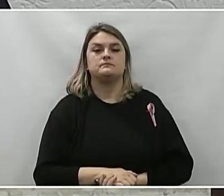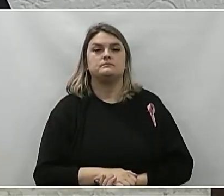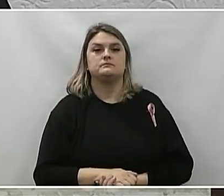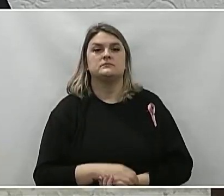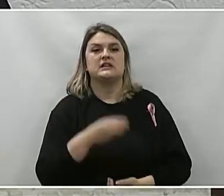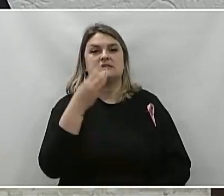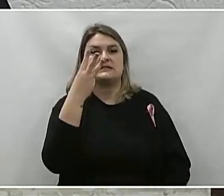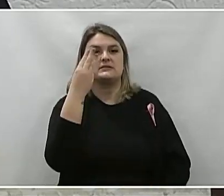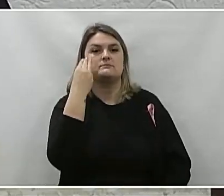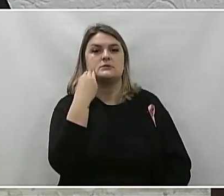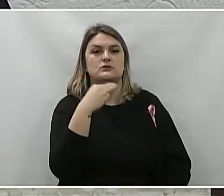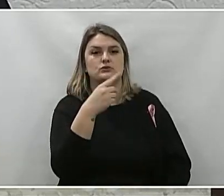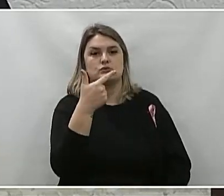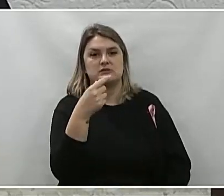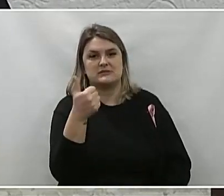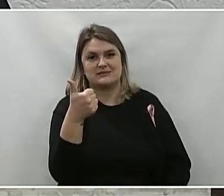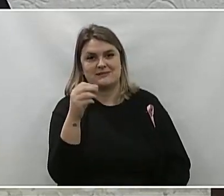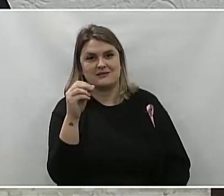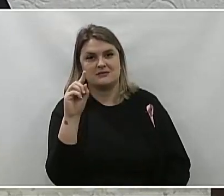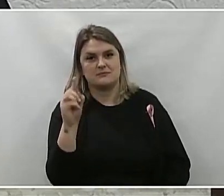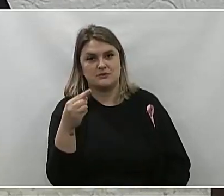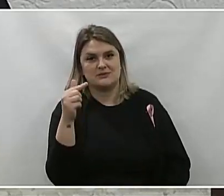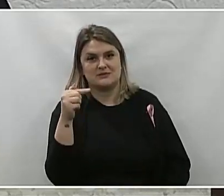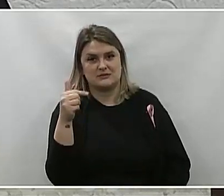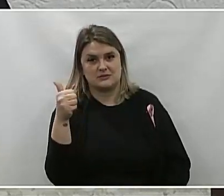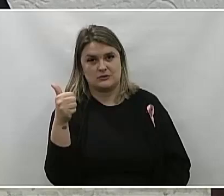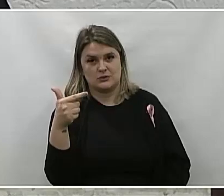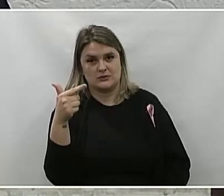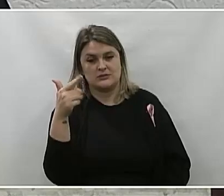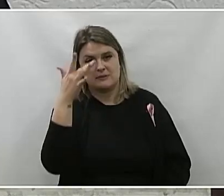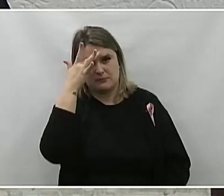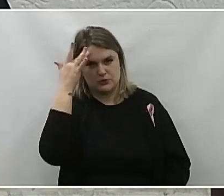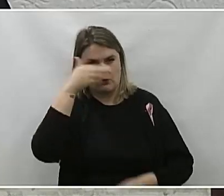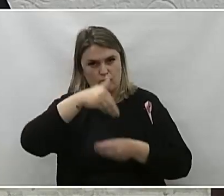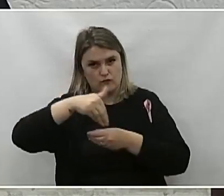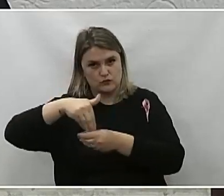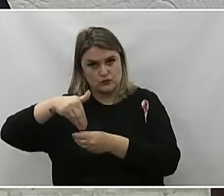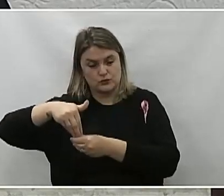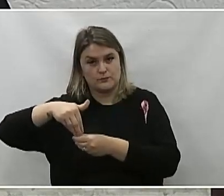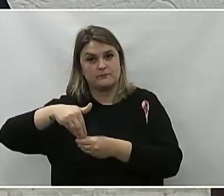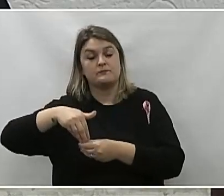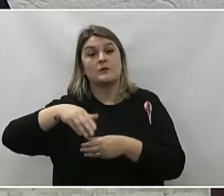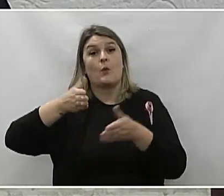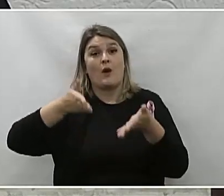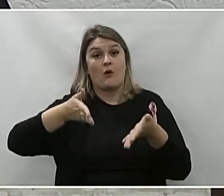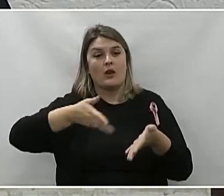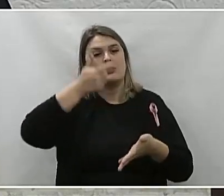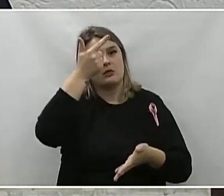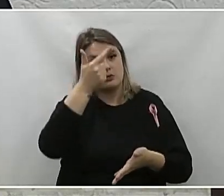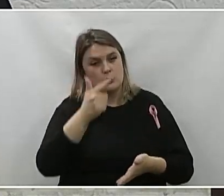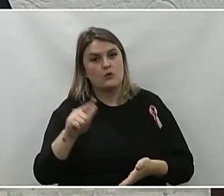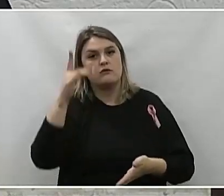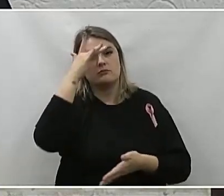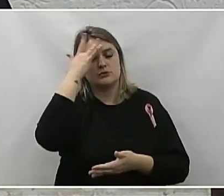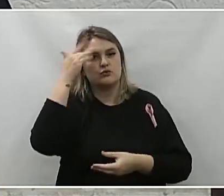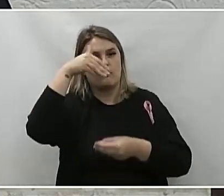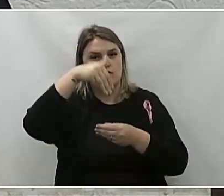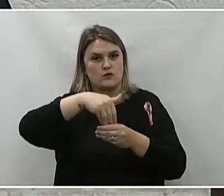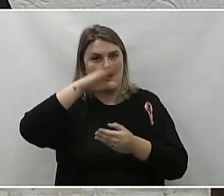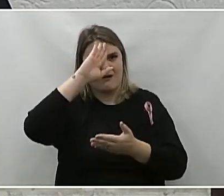3 milhões 210 mil 712 ele recebeu mais uma votação histórica